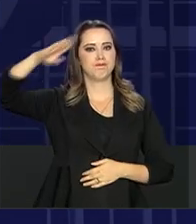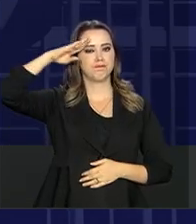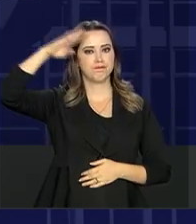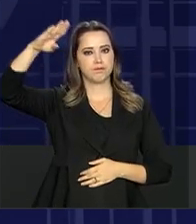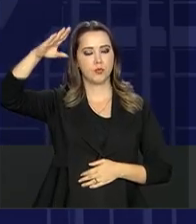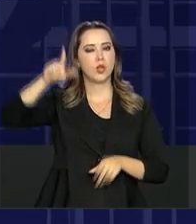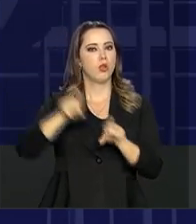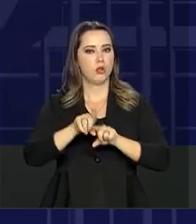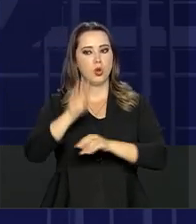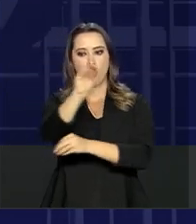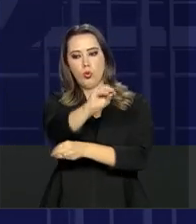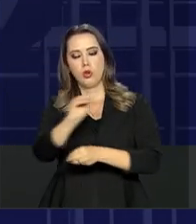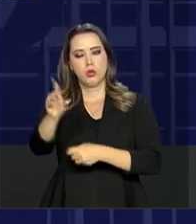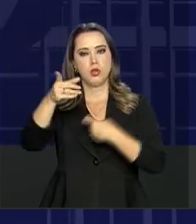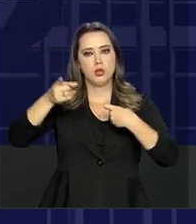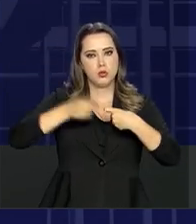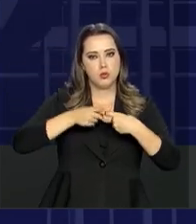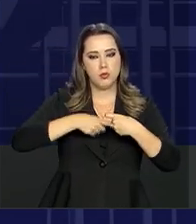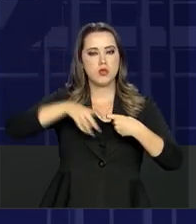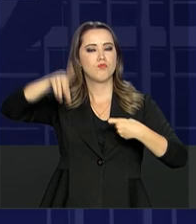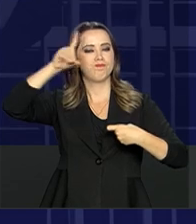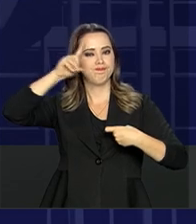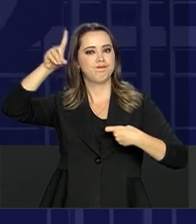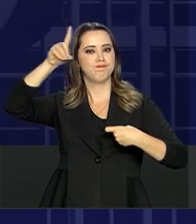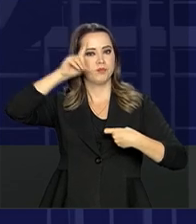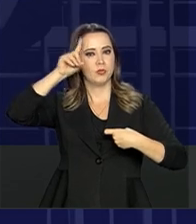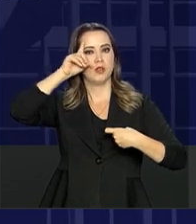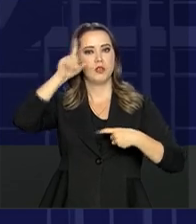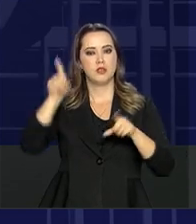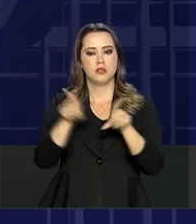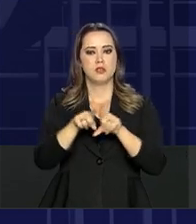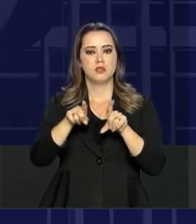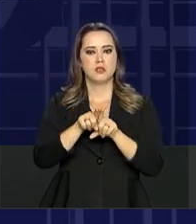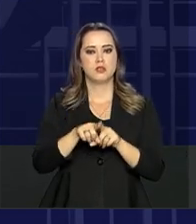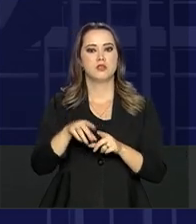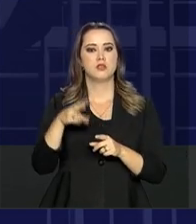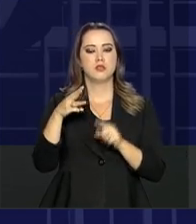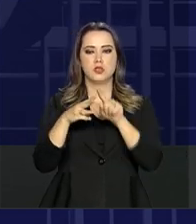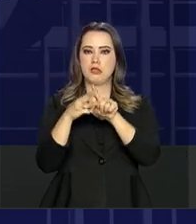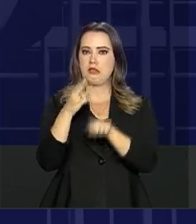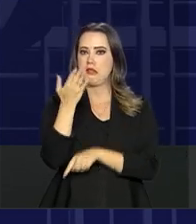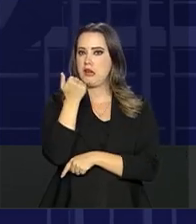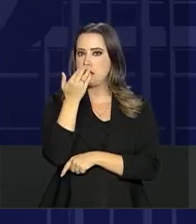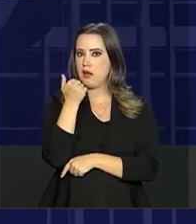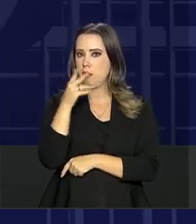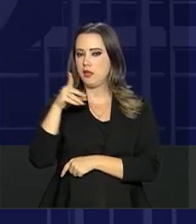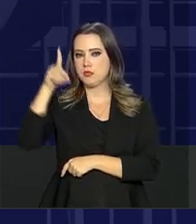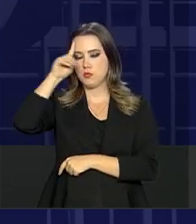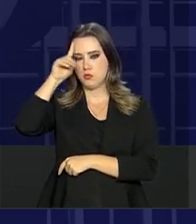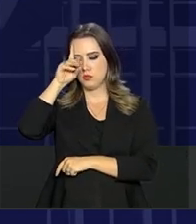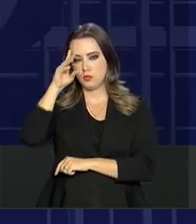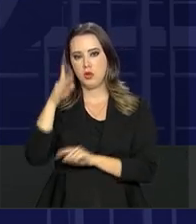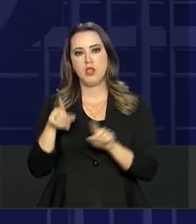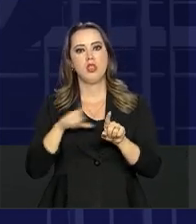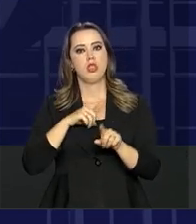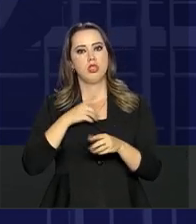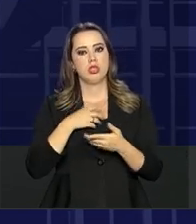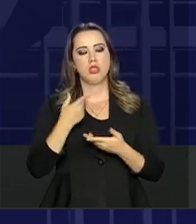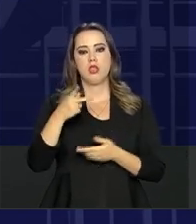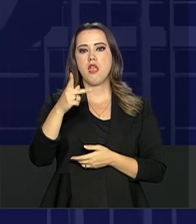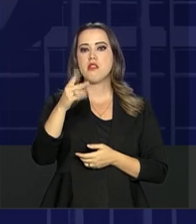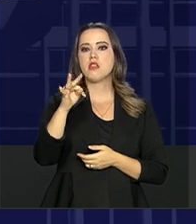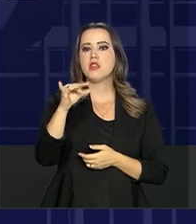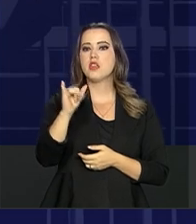têm assistência médica diária, eles têm as 3 refeições, eles têm um kit